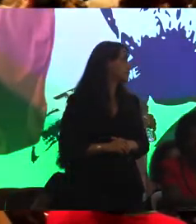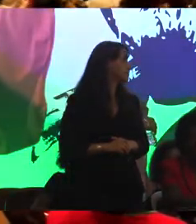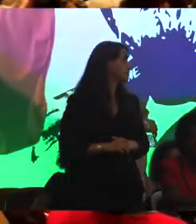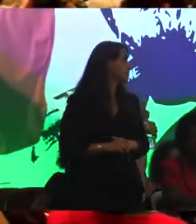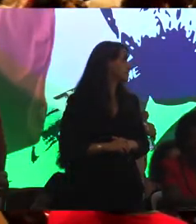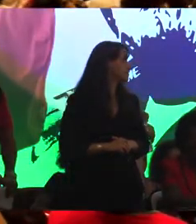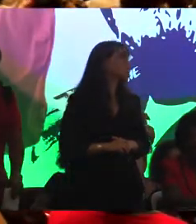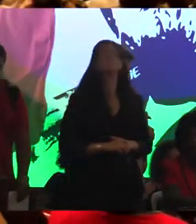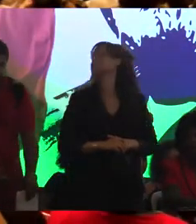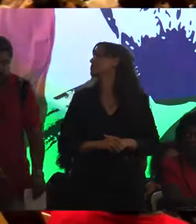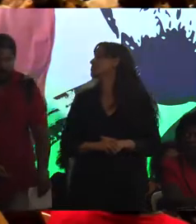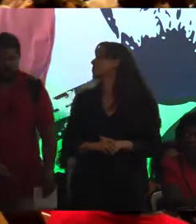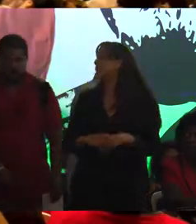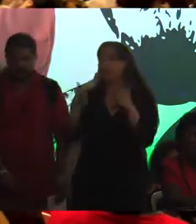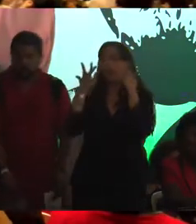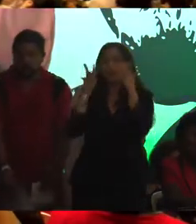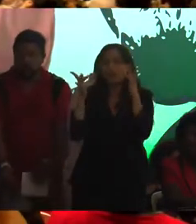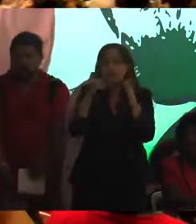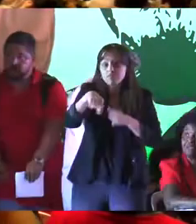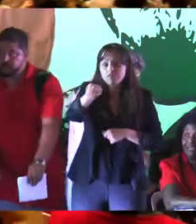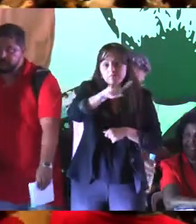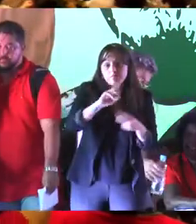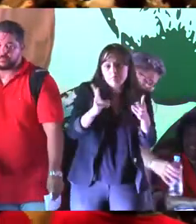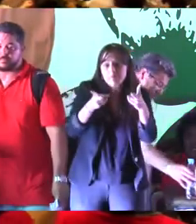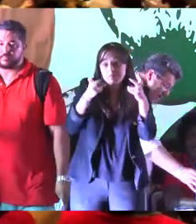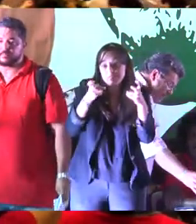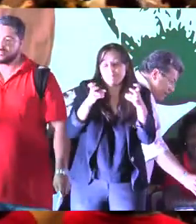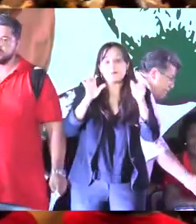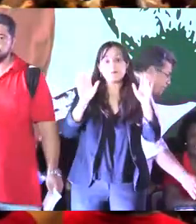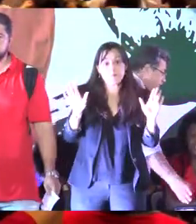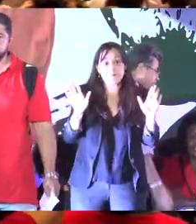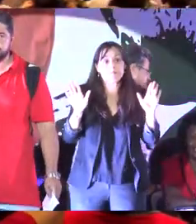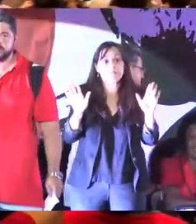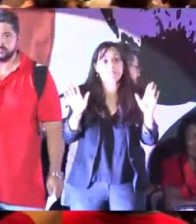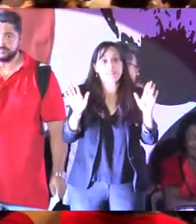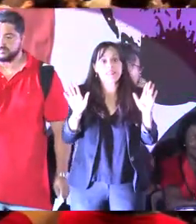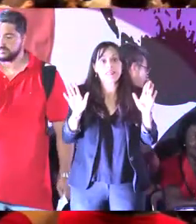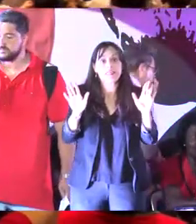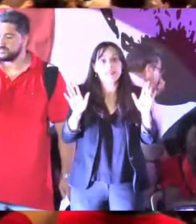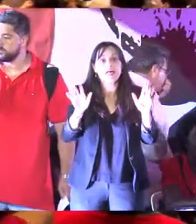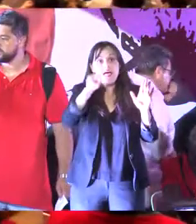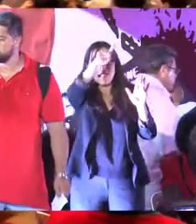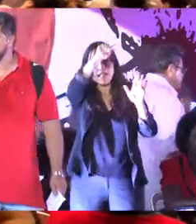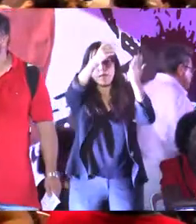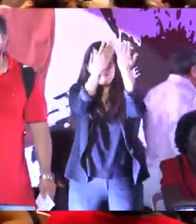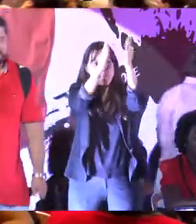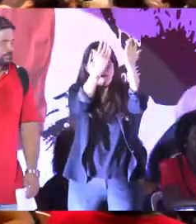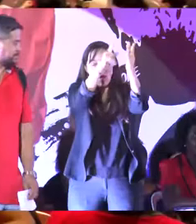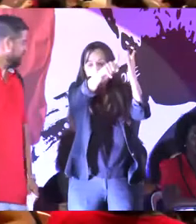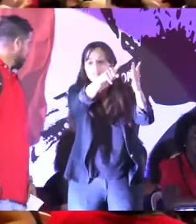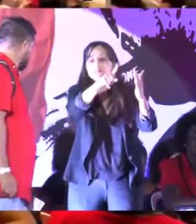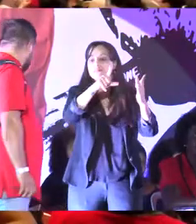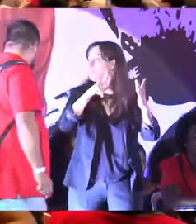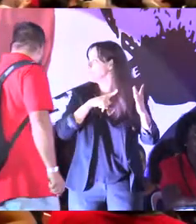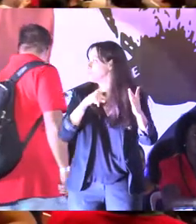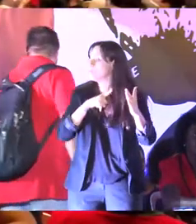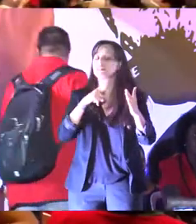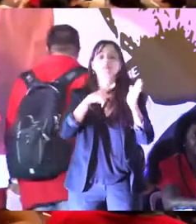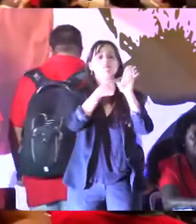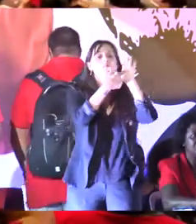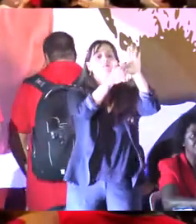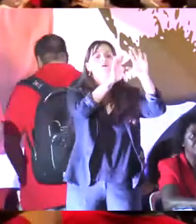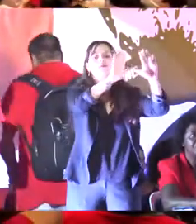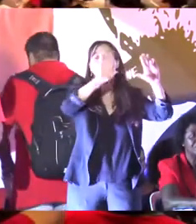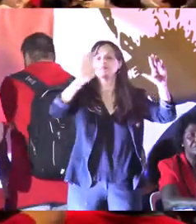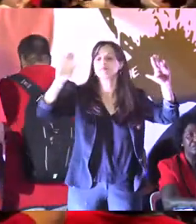Companheirada, eu não sei se vocês observaram, lá na entrada da Casa de Portugal está acontecendo uma